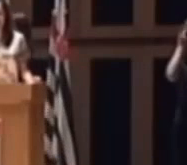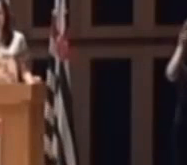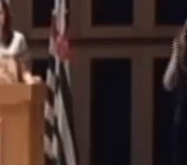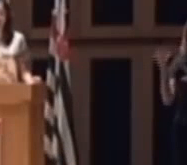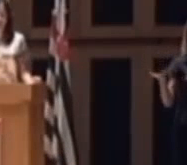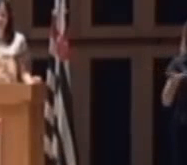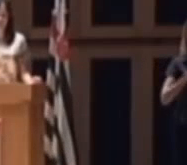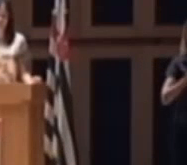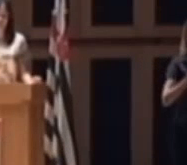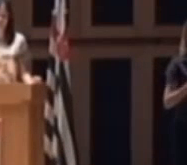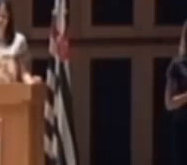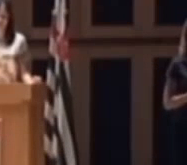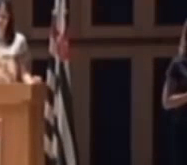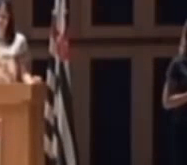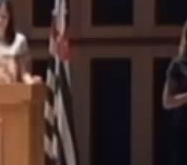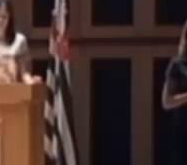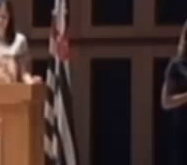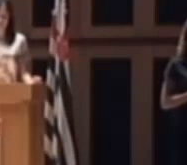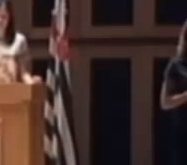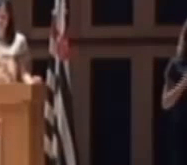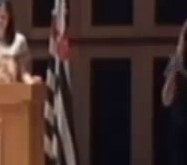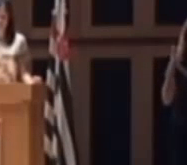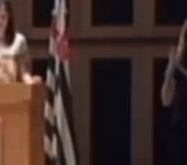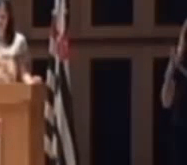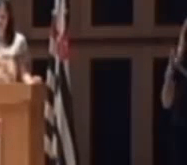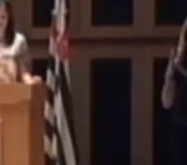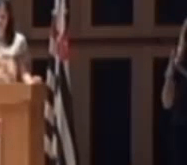Souza Leite.